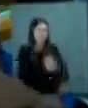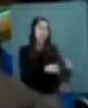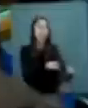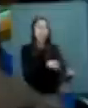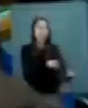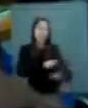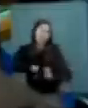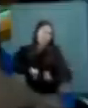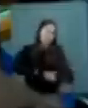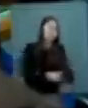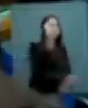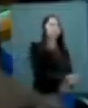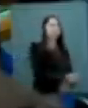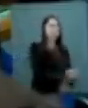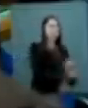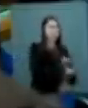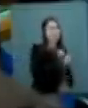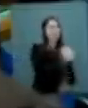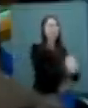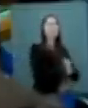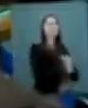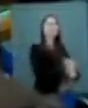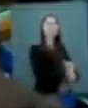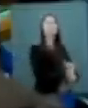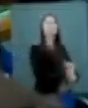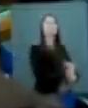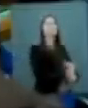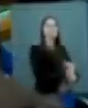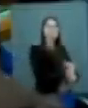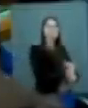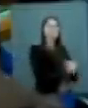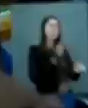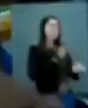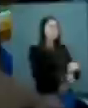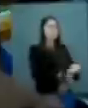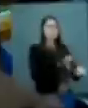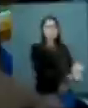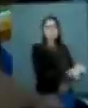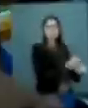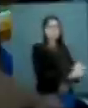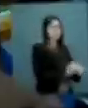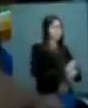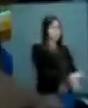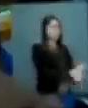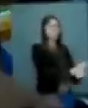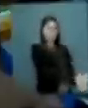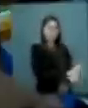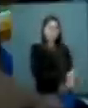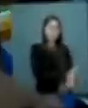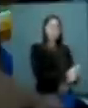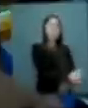tornou escravos tanto foram aniquilados tanto morreram